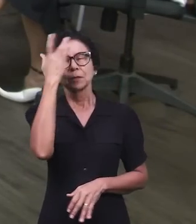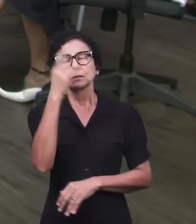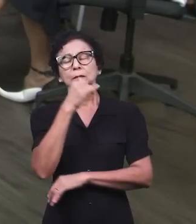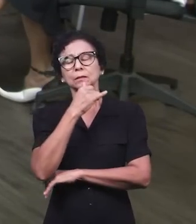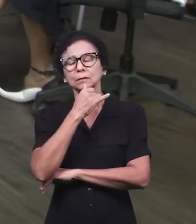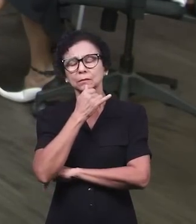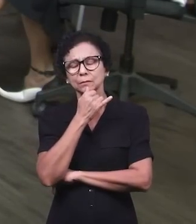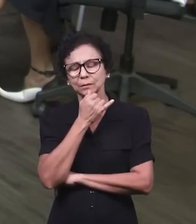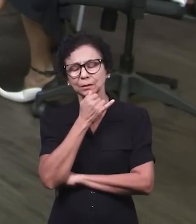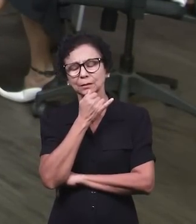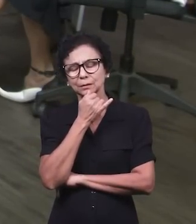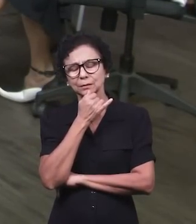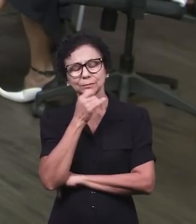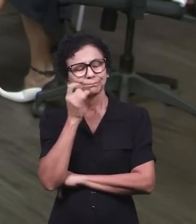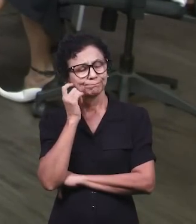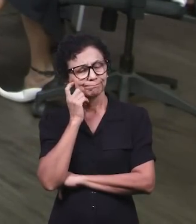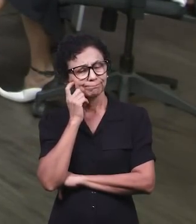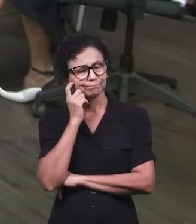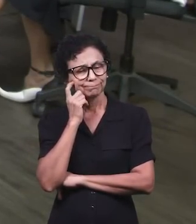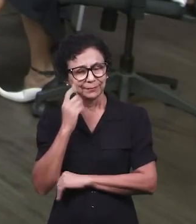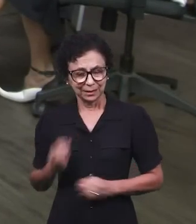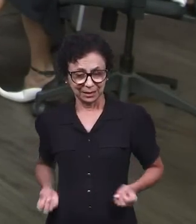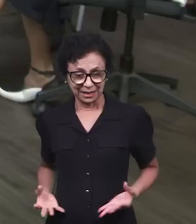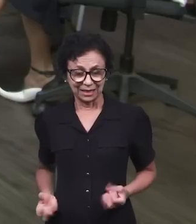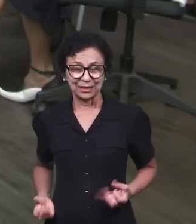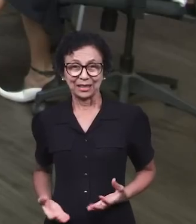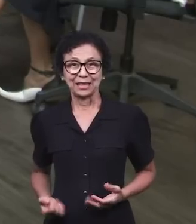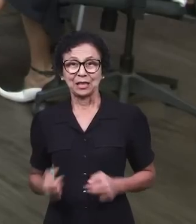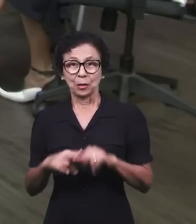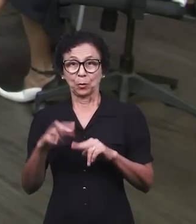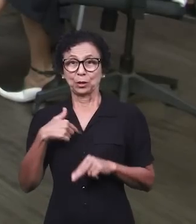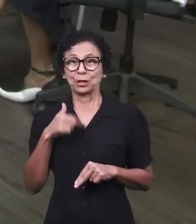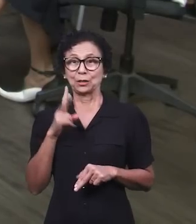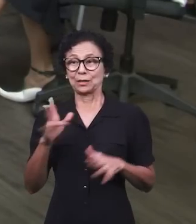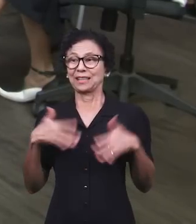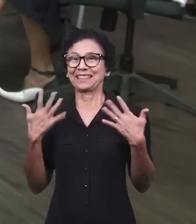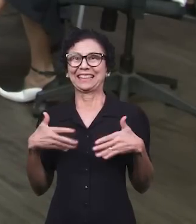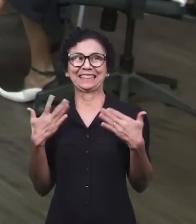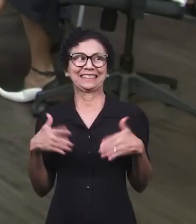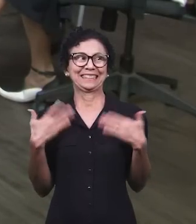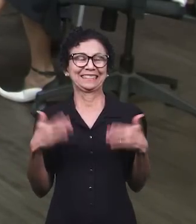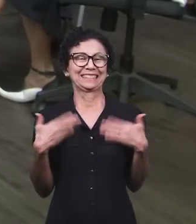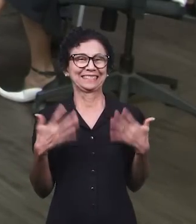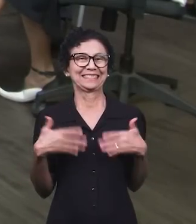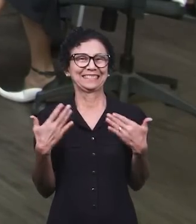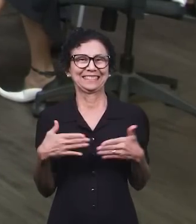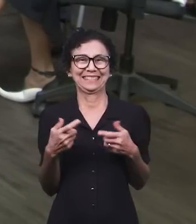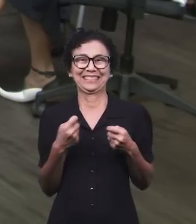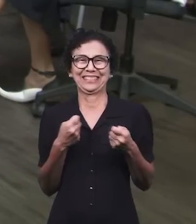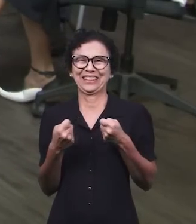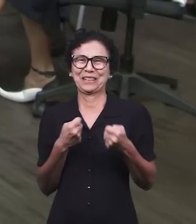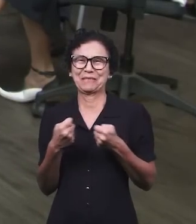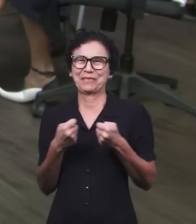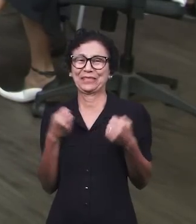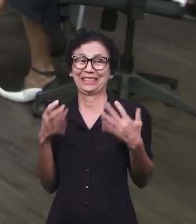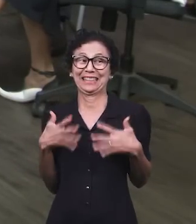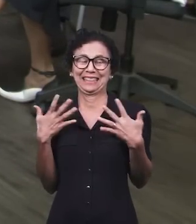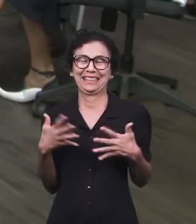gastam mais. Por isso que eu estou sempre alegre. Amém. É melhor, é mais o Senhor econômico. É nossa alegria, né? Mais econômico